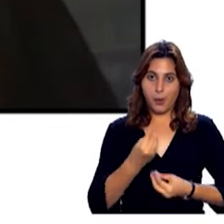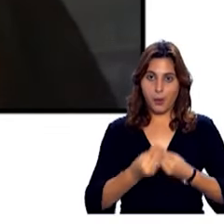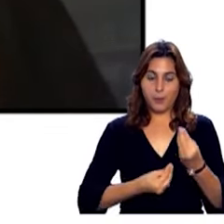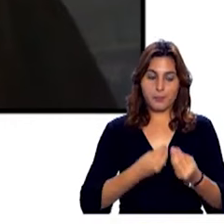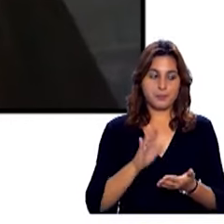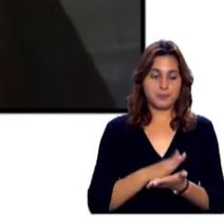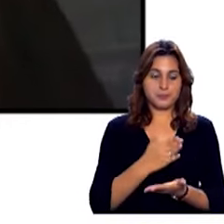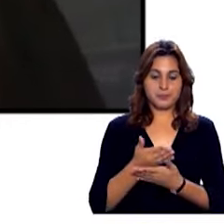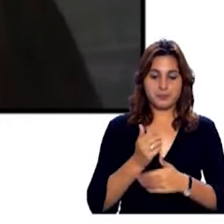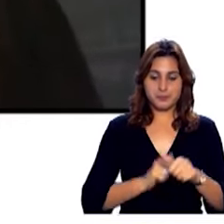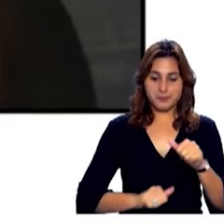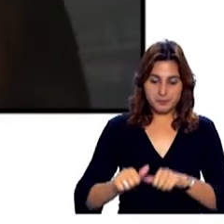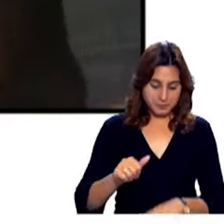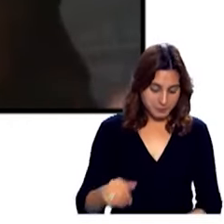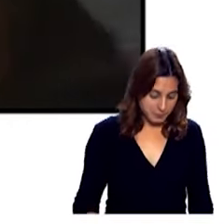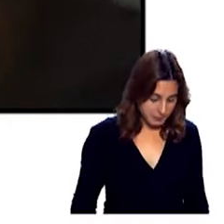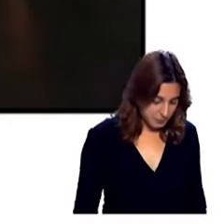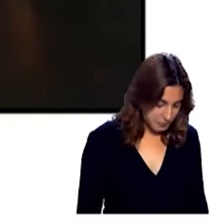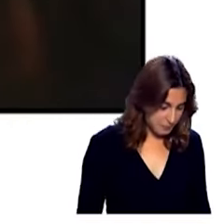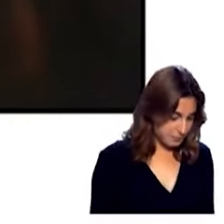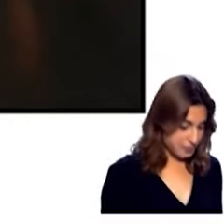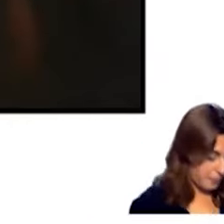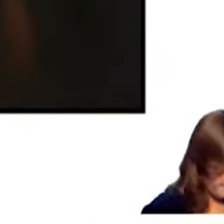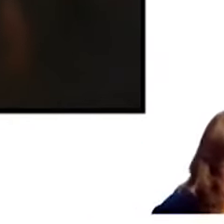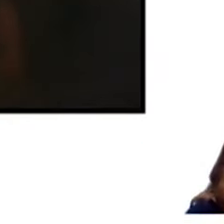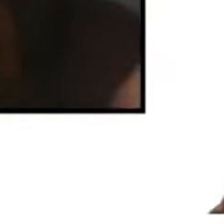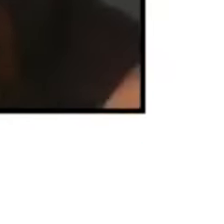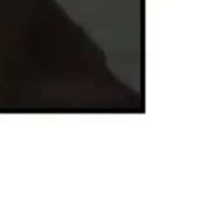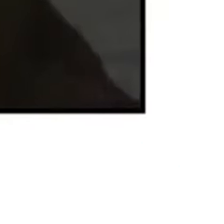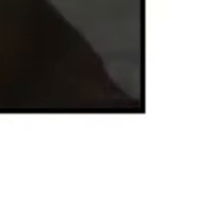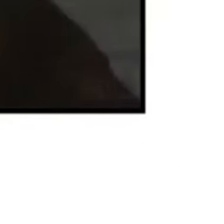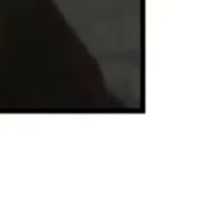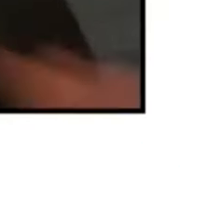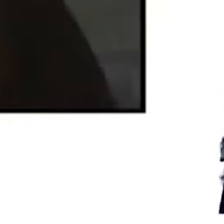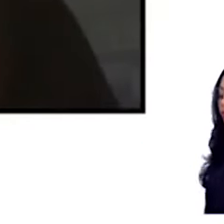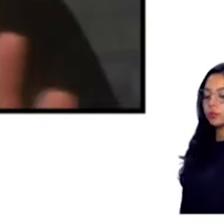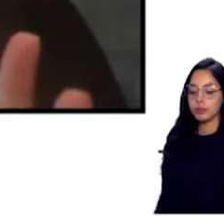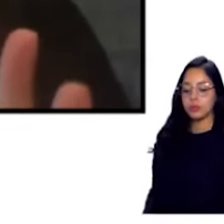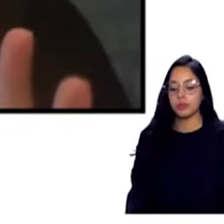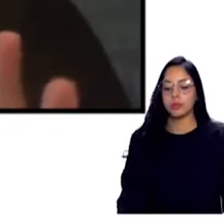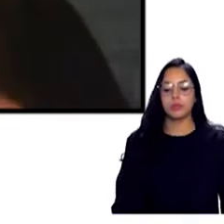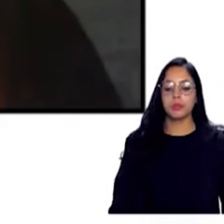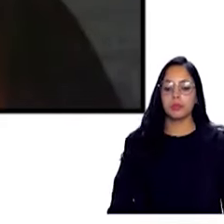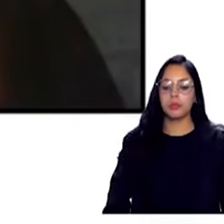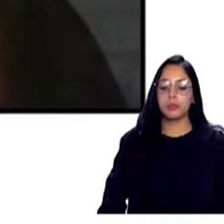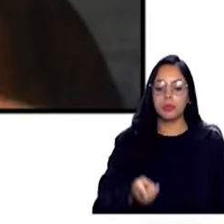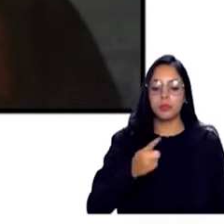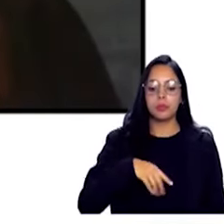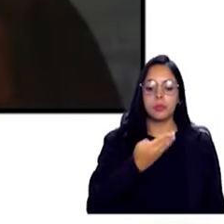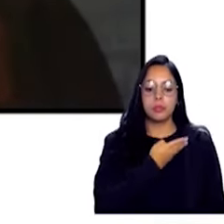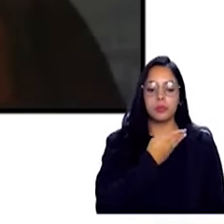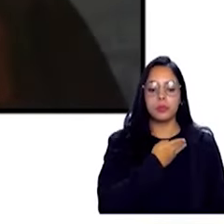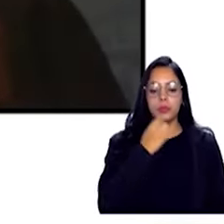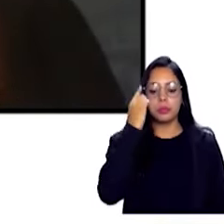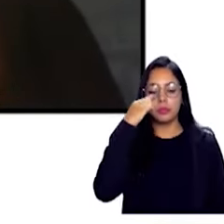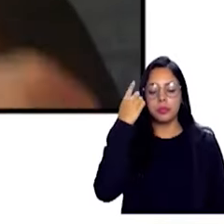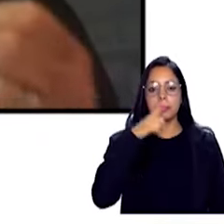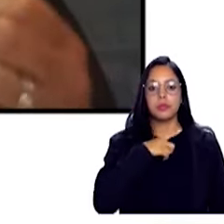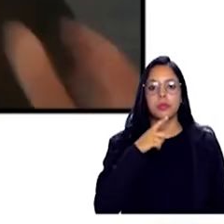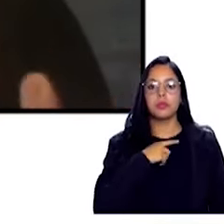como começou um dos nossos colegas espanhóis eh fazendo um um um breve apanhado histórico